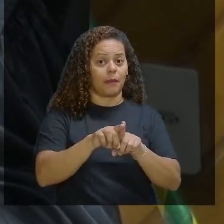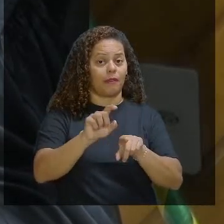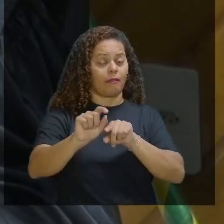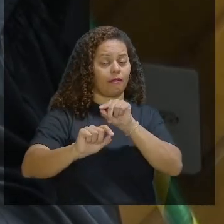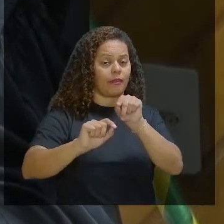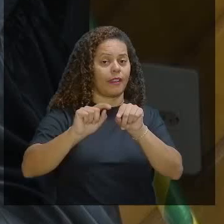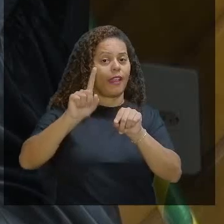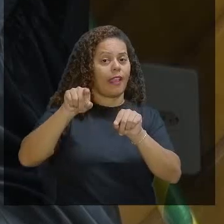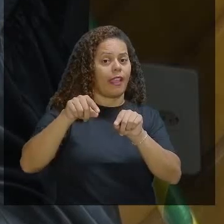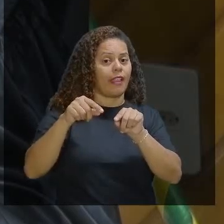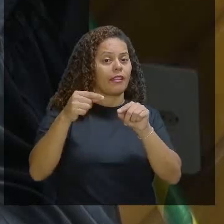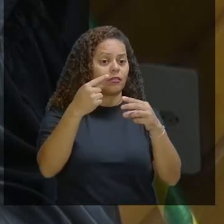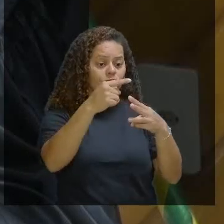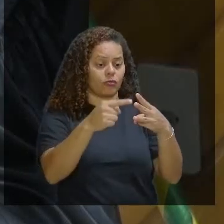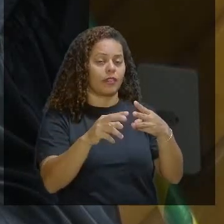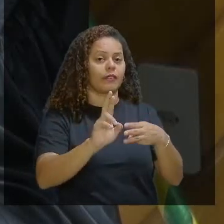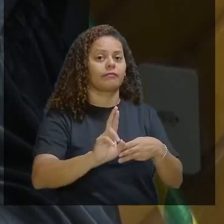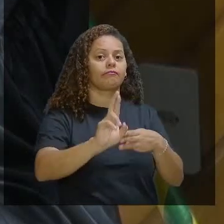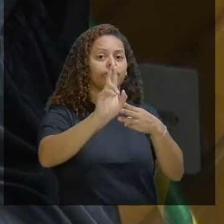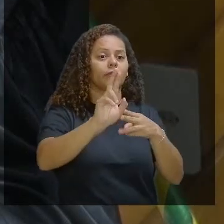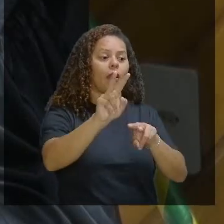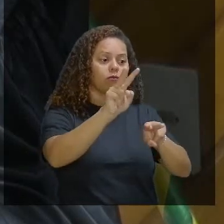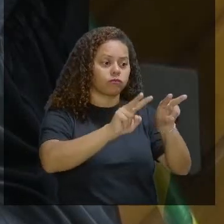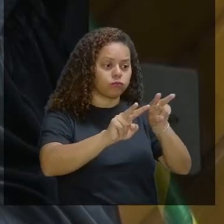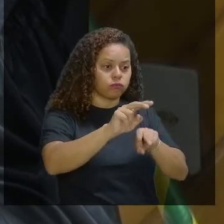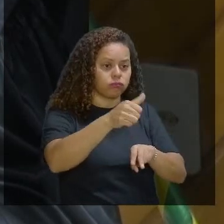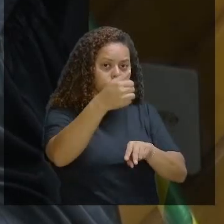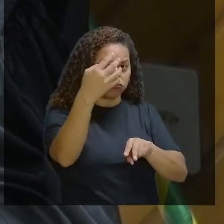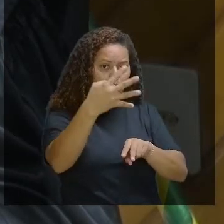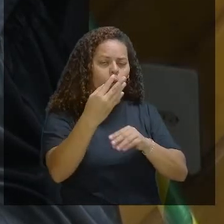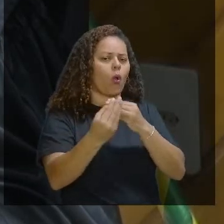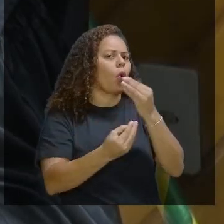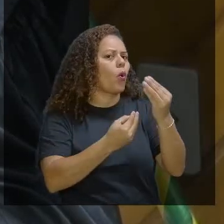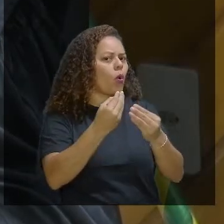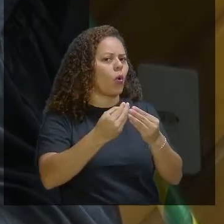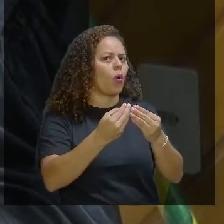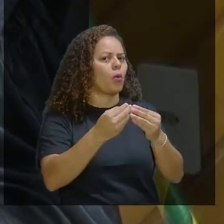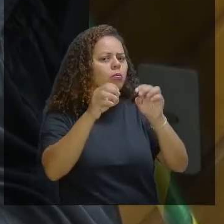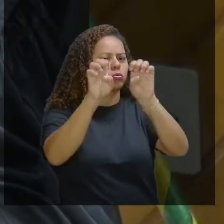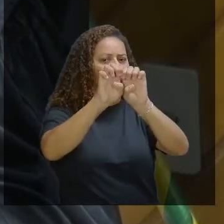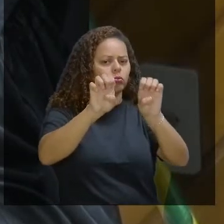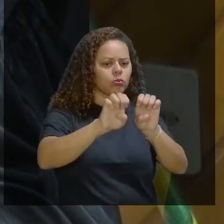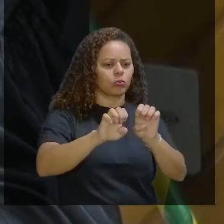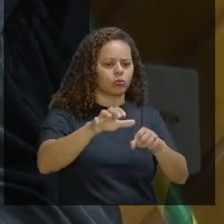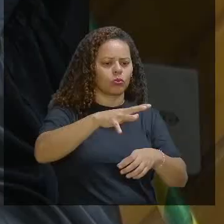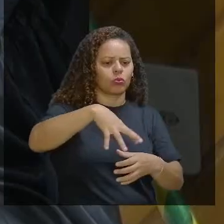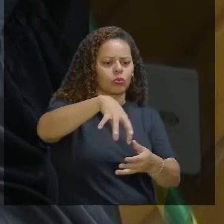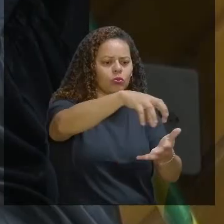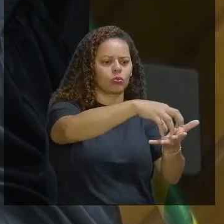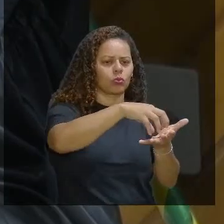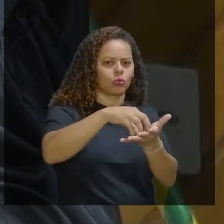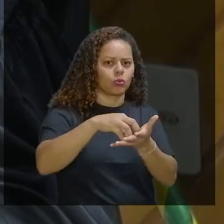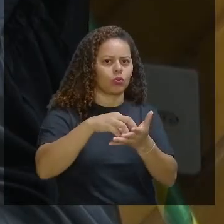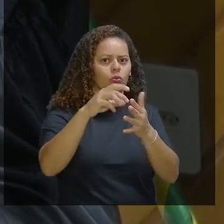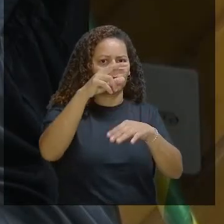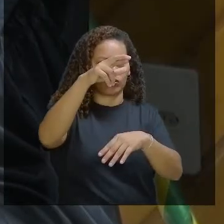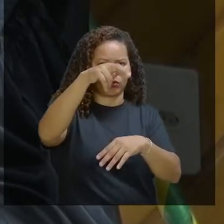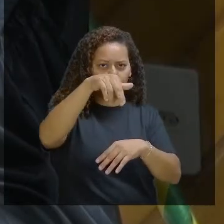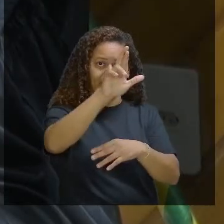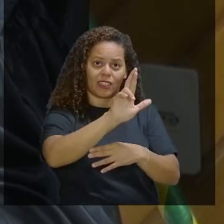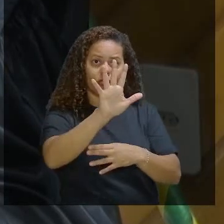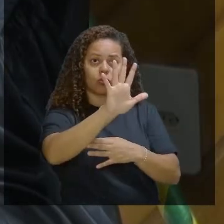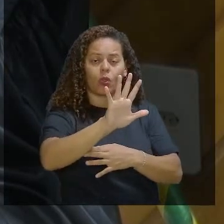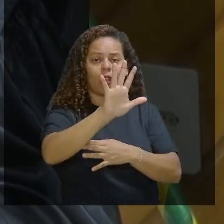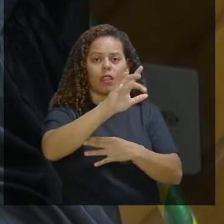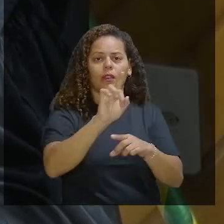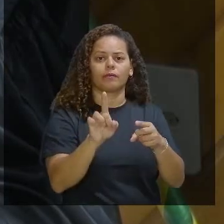de 1. Avaliar o impacto da criação da 14ª Zona Eleitoral na estrutura dos núcleos regionais. 2. Propor